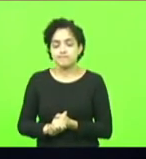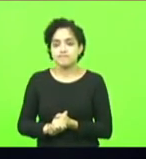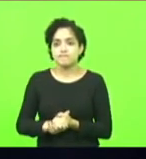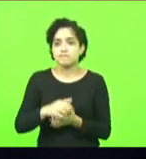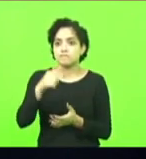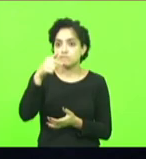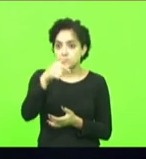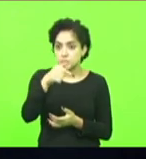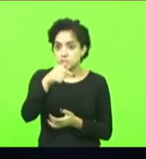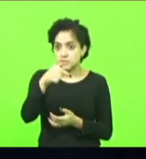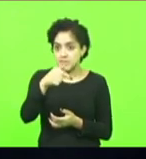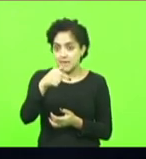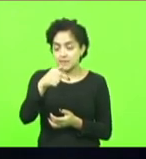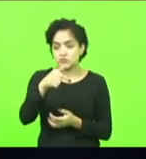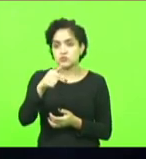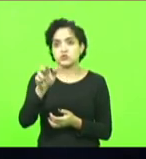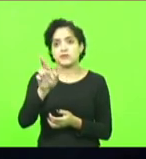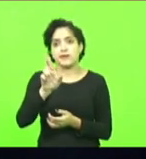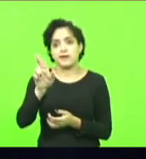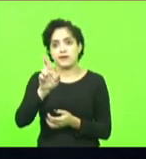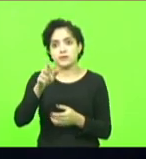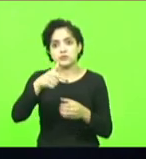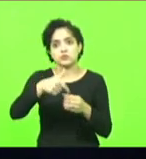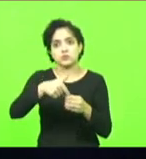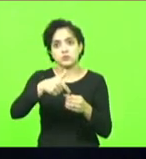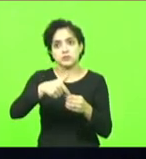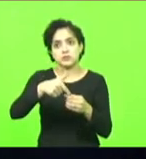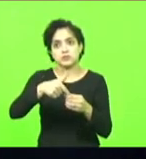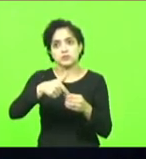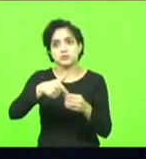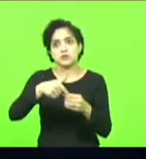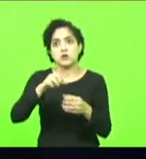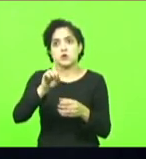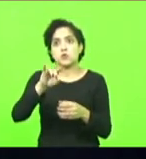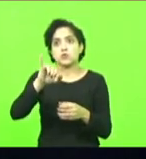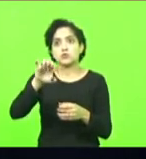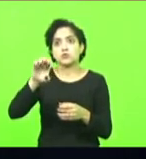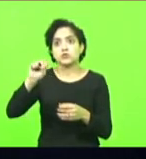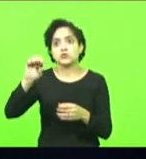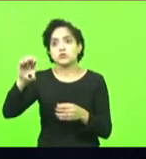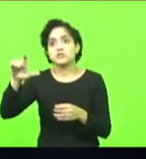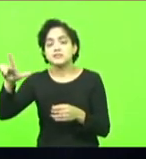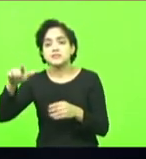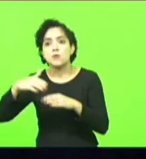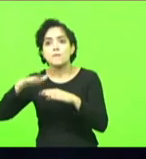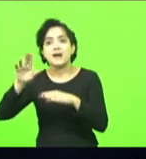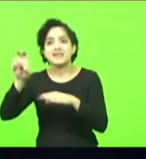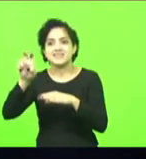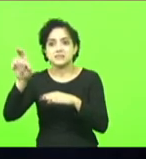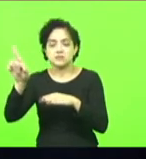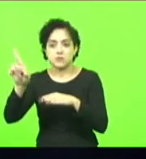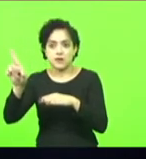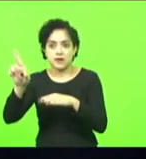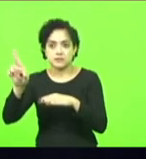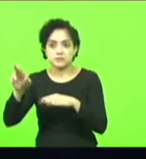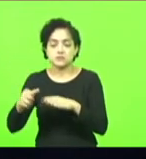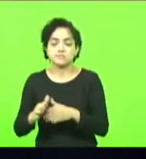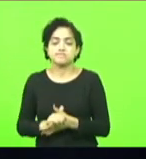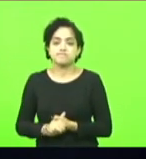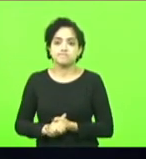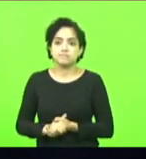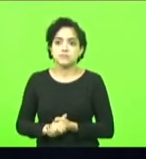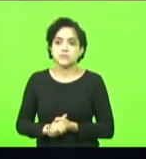o litro da gasolina. O diesel passou de R$ 5,00. Passou de R$ 5,00.